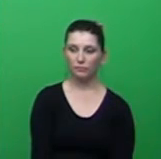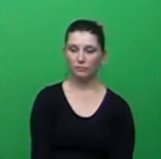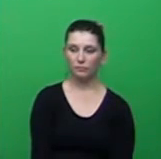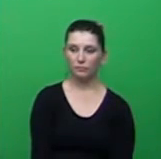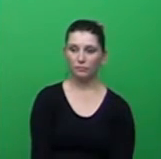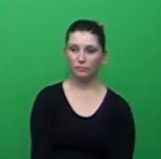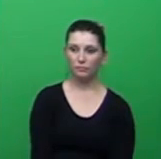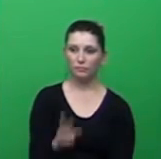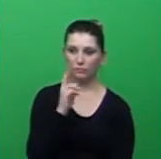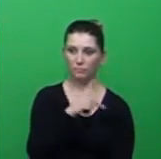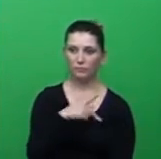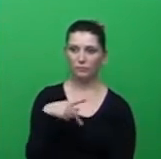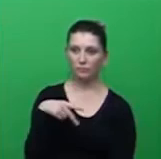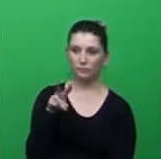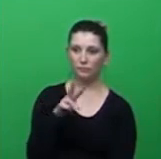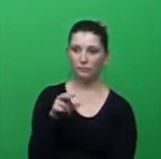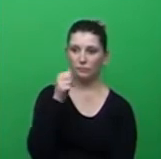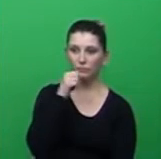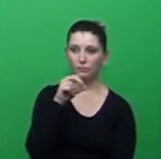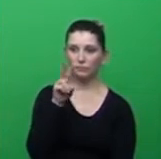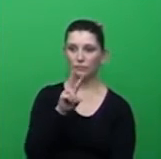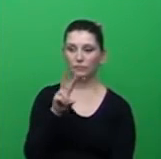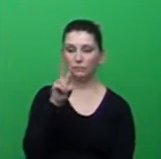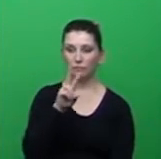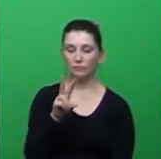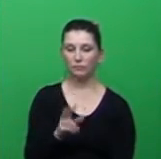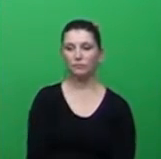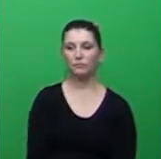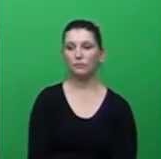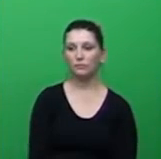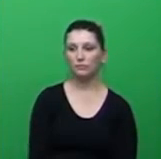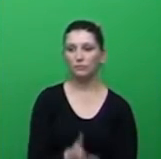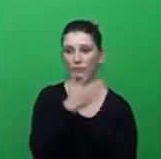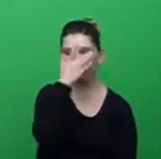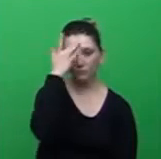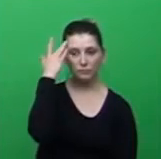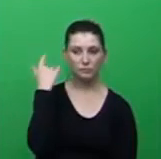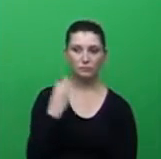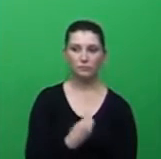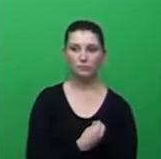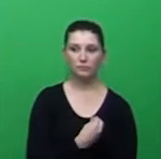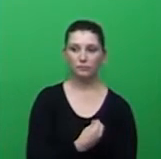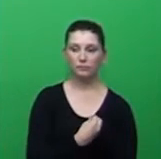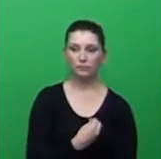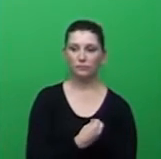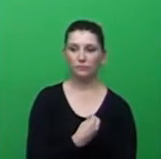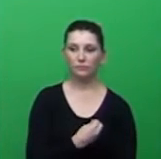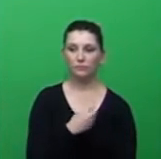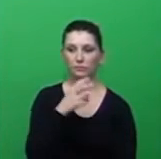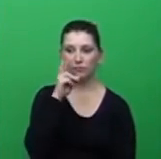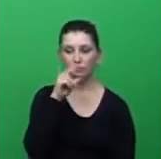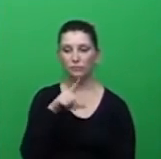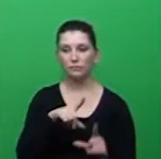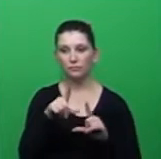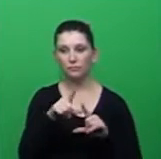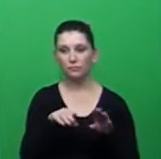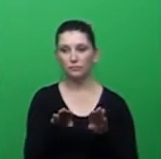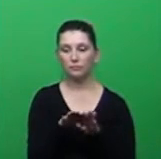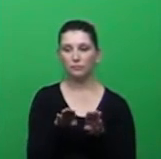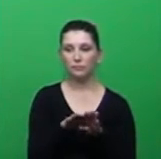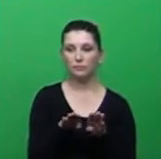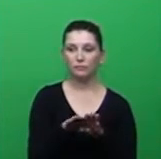Senhor presidente, membros da mesa, nobres vereadoras, vereadores, público presente, público que nos assiste pela TV Cidadã e pela